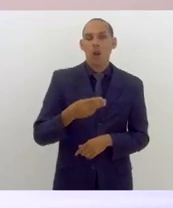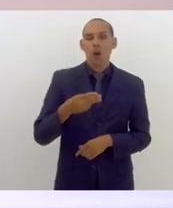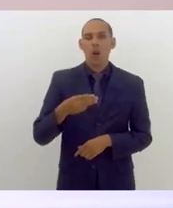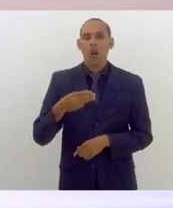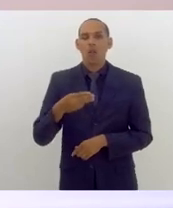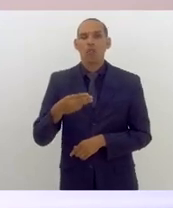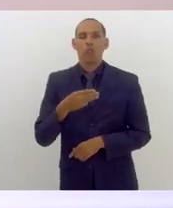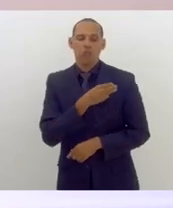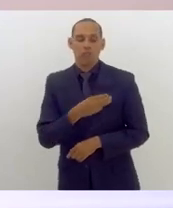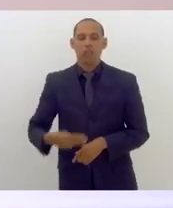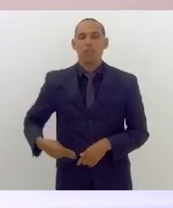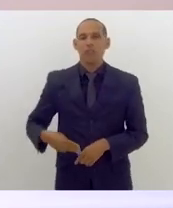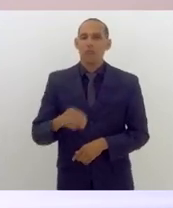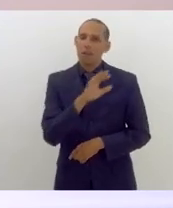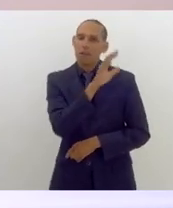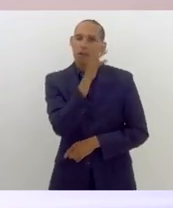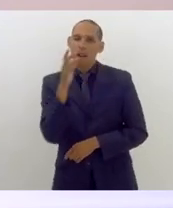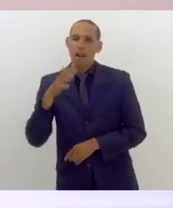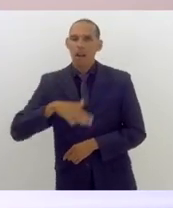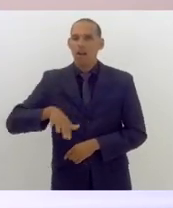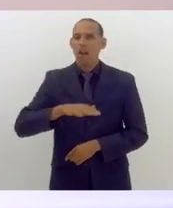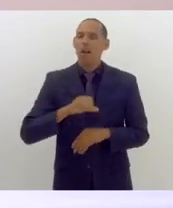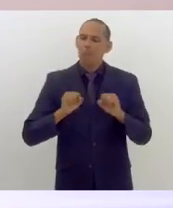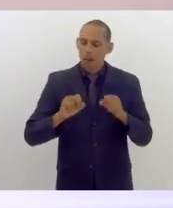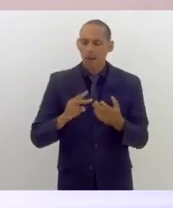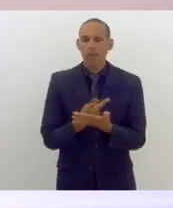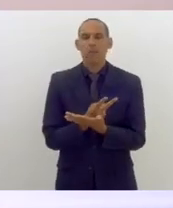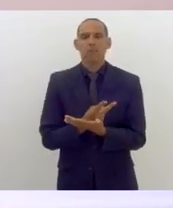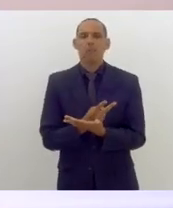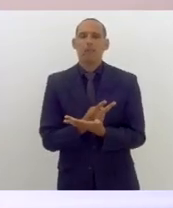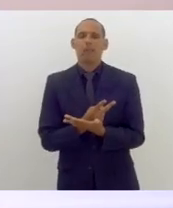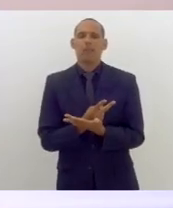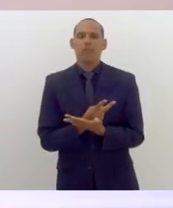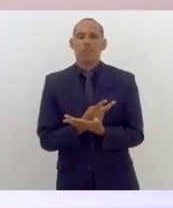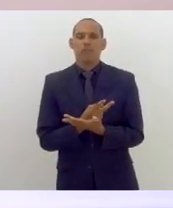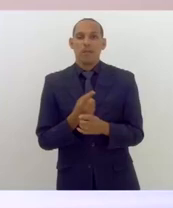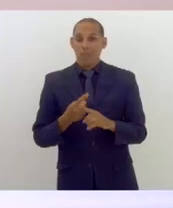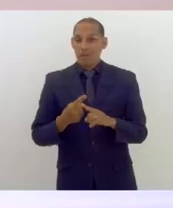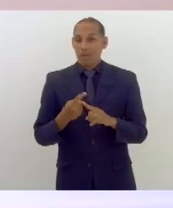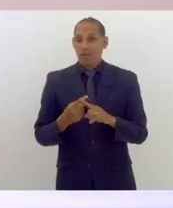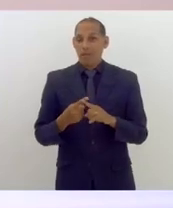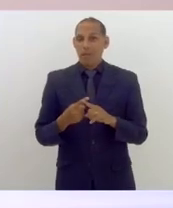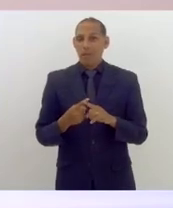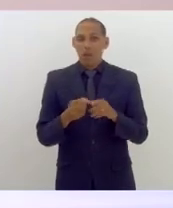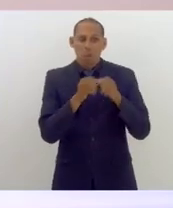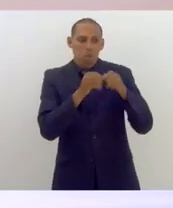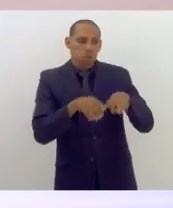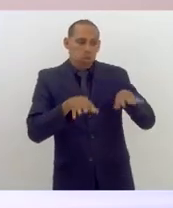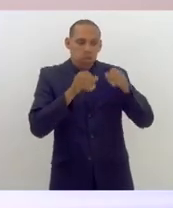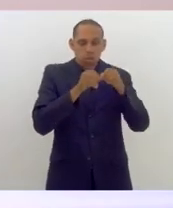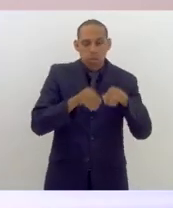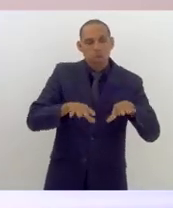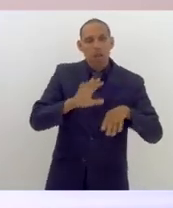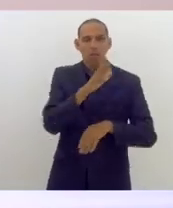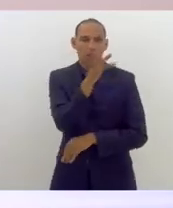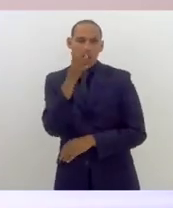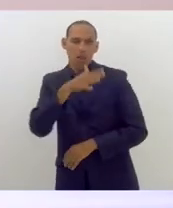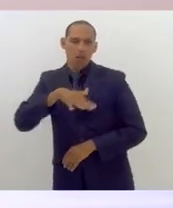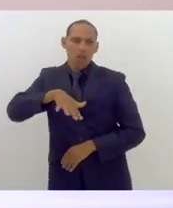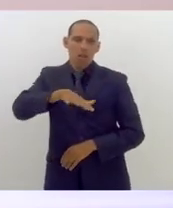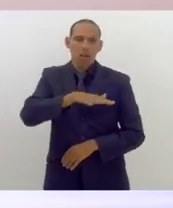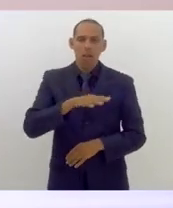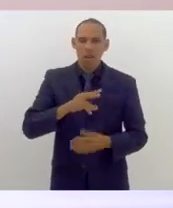e nós temos possibilidade que isso possa acontecer até porque o estrago ambiental que está acontecendo na cidade do Rio de Janeiro